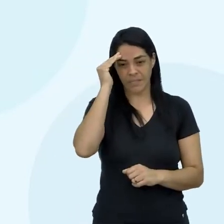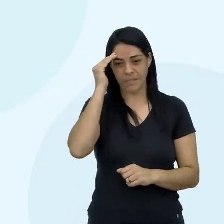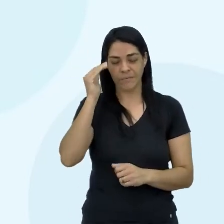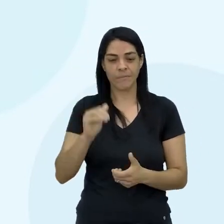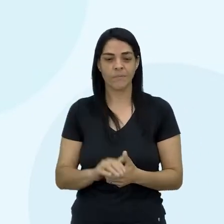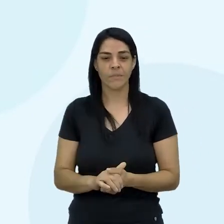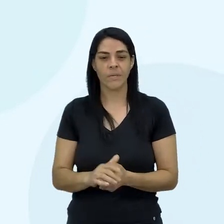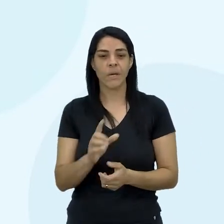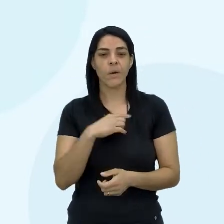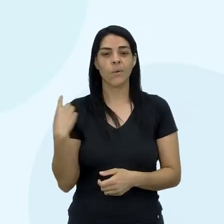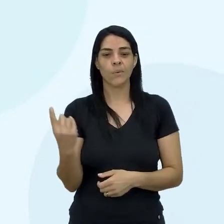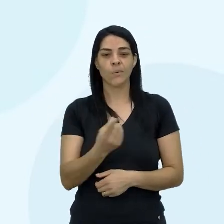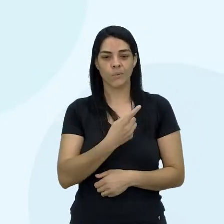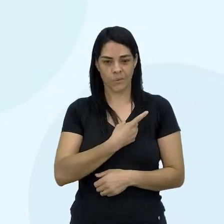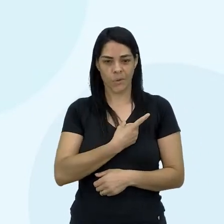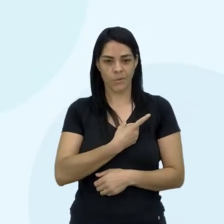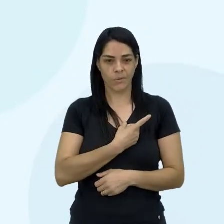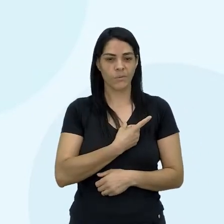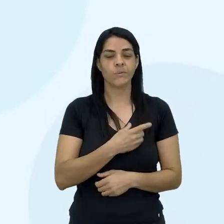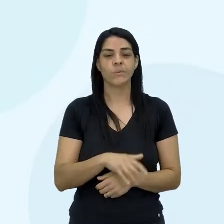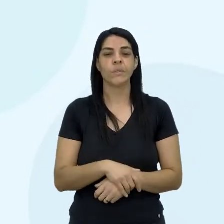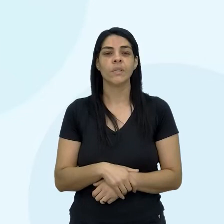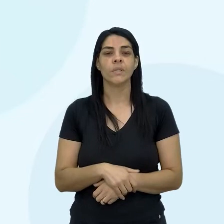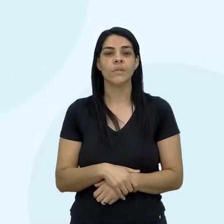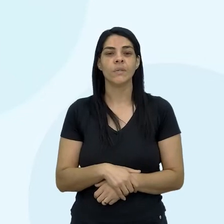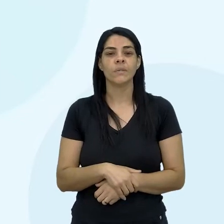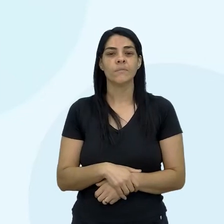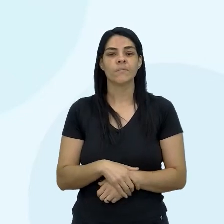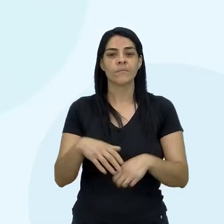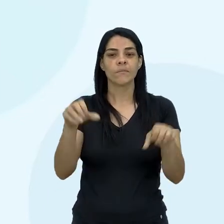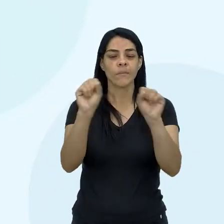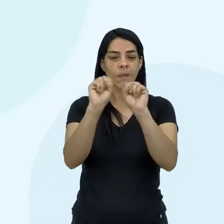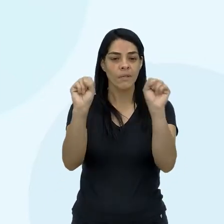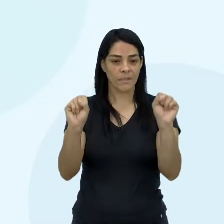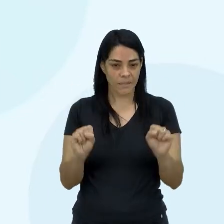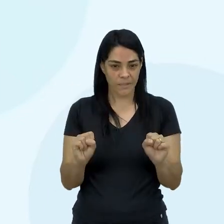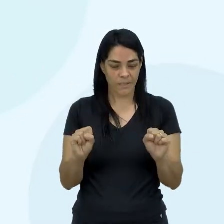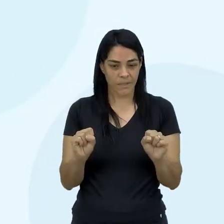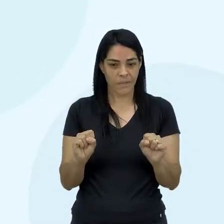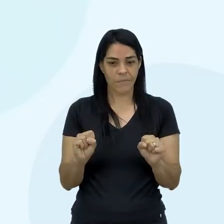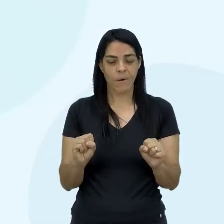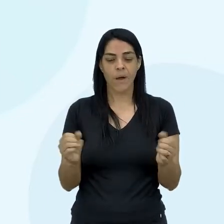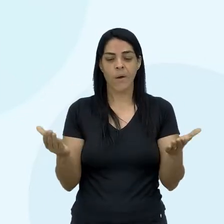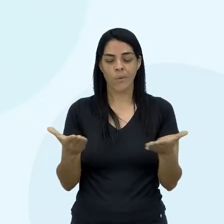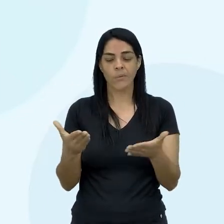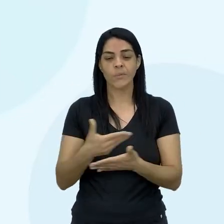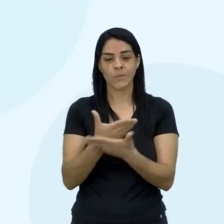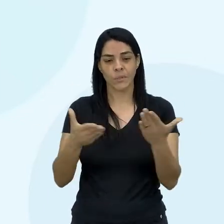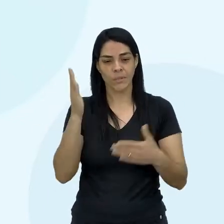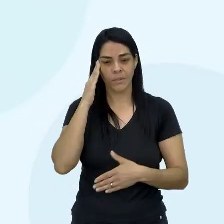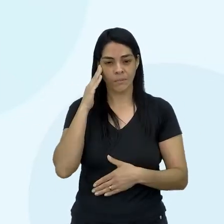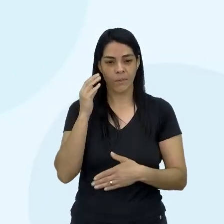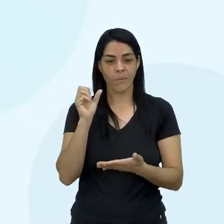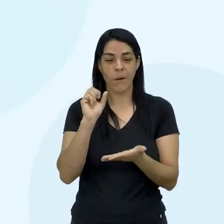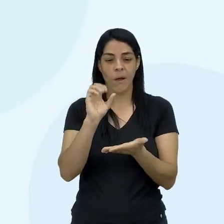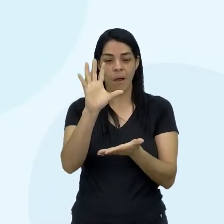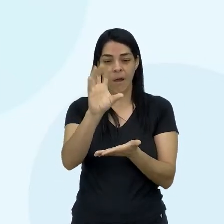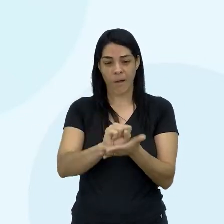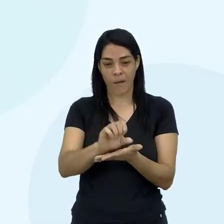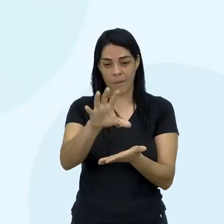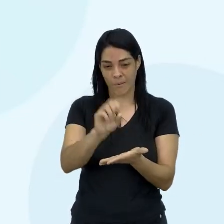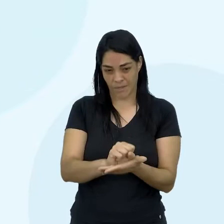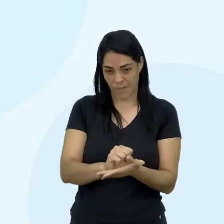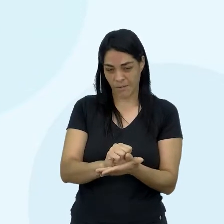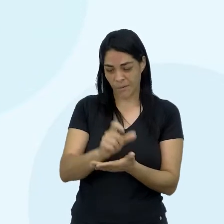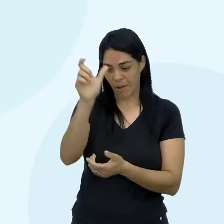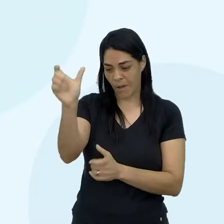o nosso sistema de produção, que hoje a gente sabe é o capitalismo. Alguns pensadores